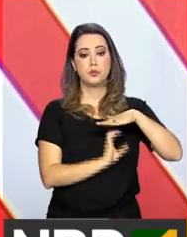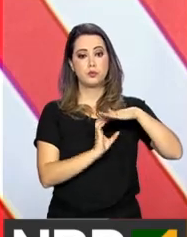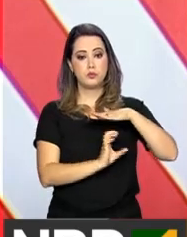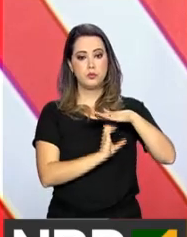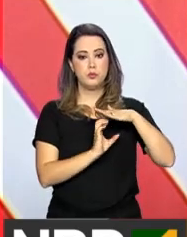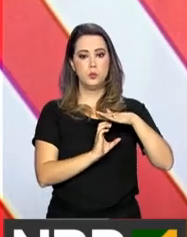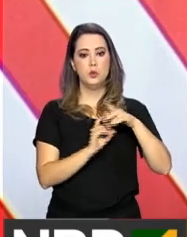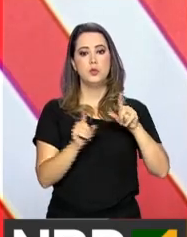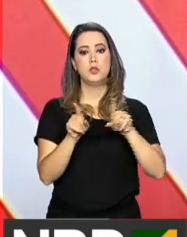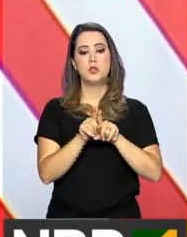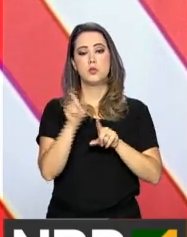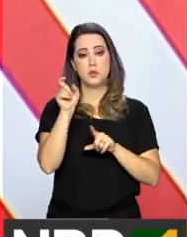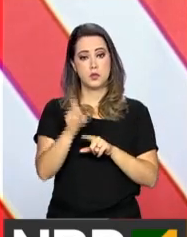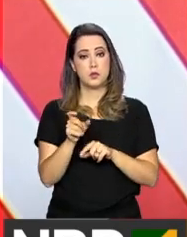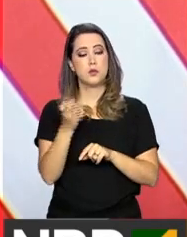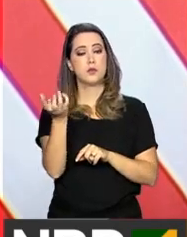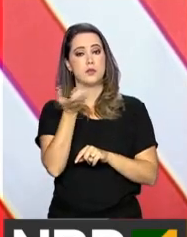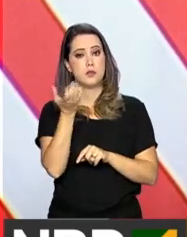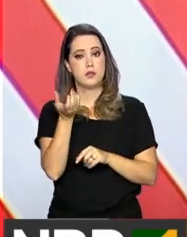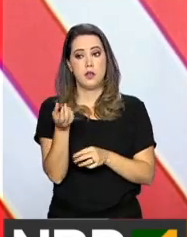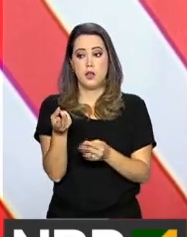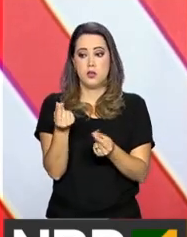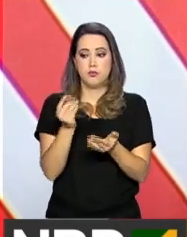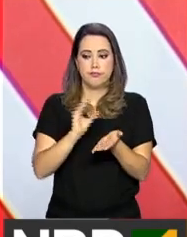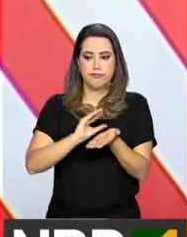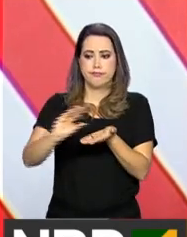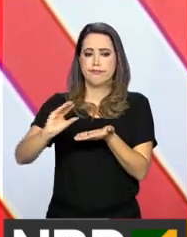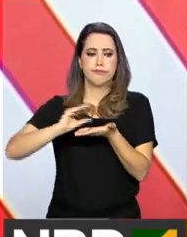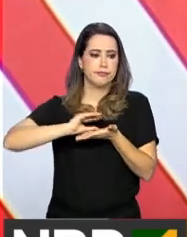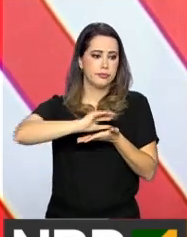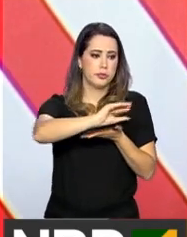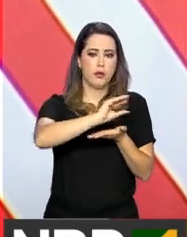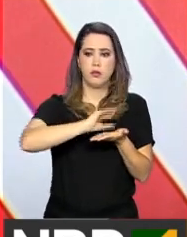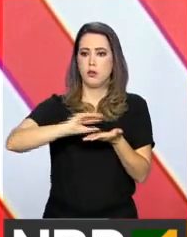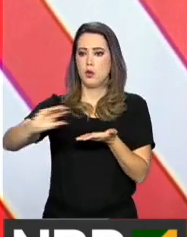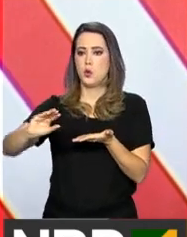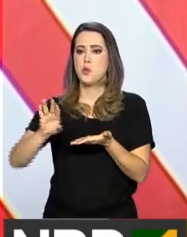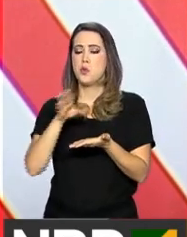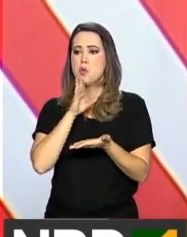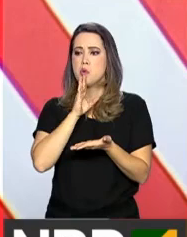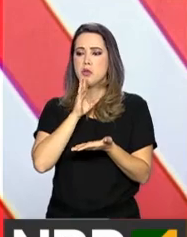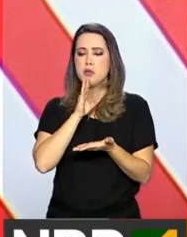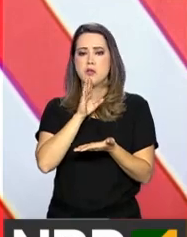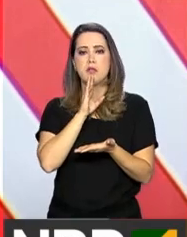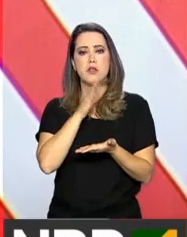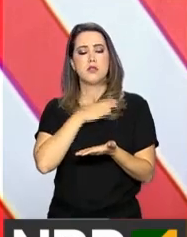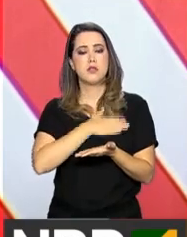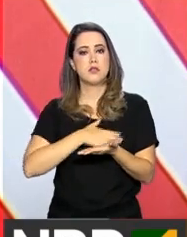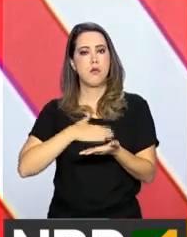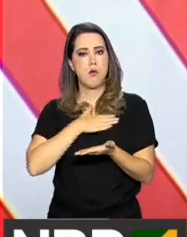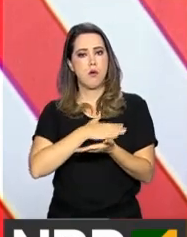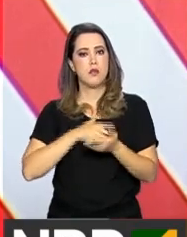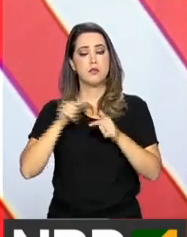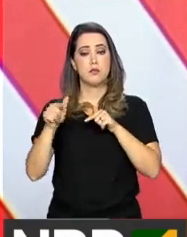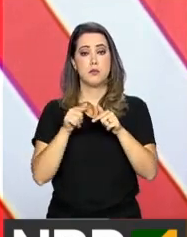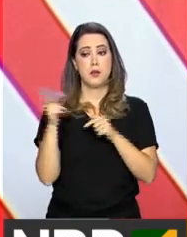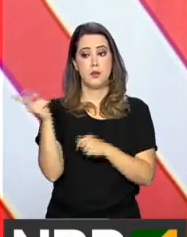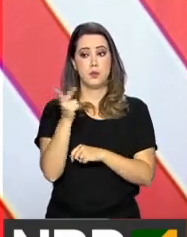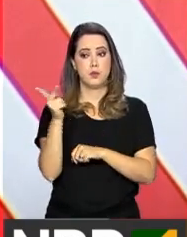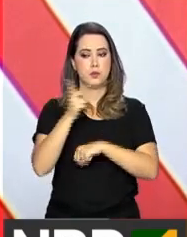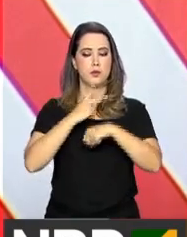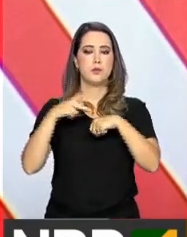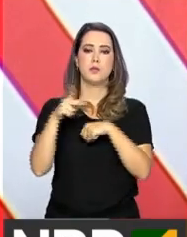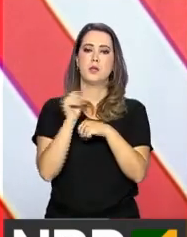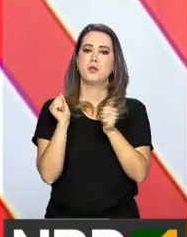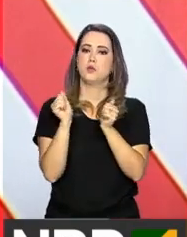e investidores se conhecem bem e gostam de atuar em parceria.